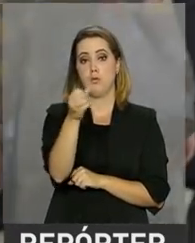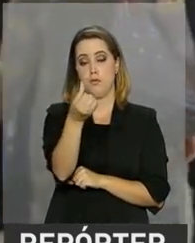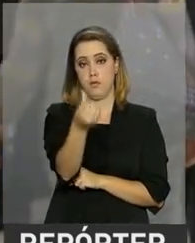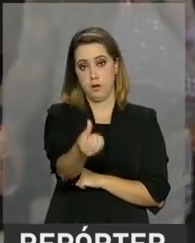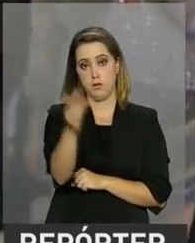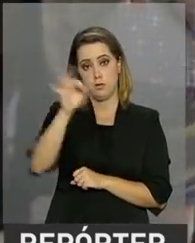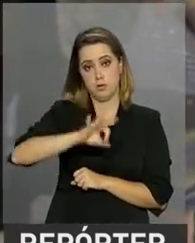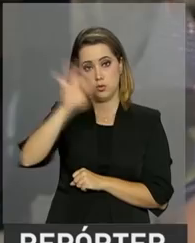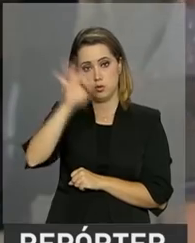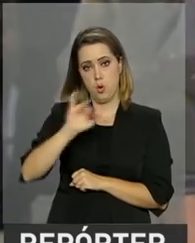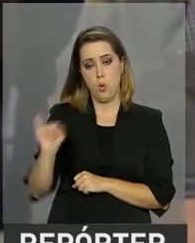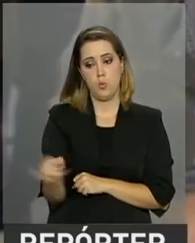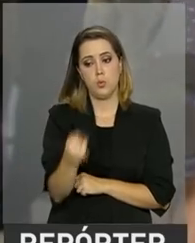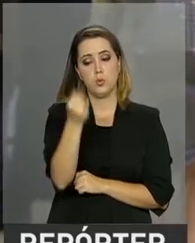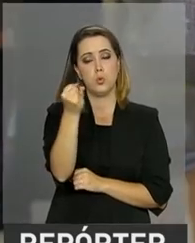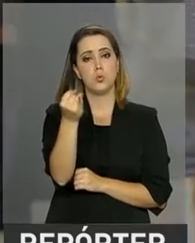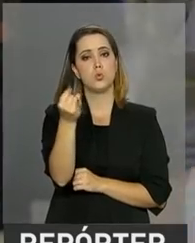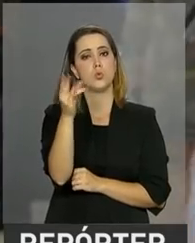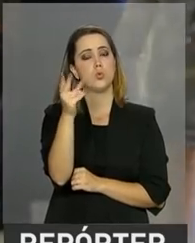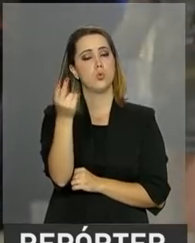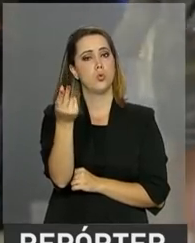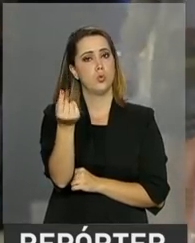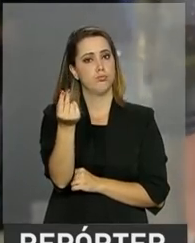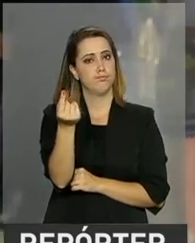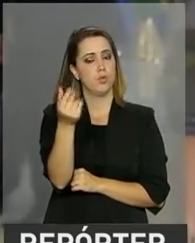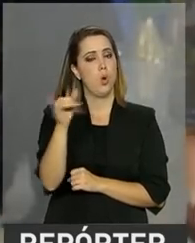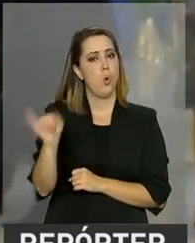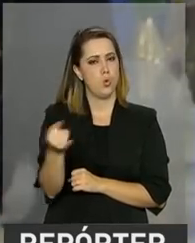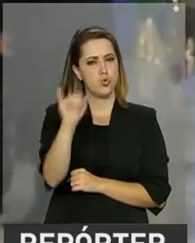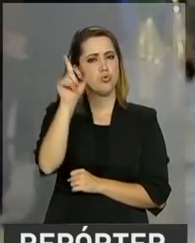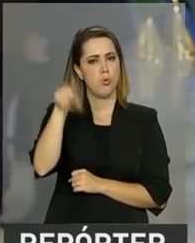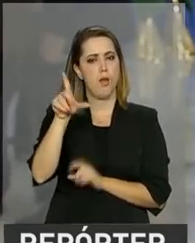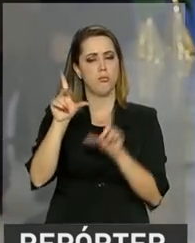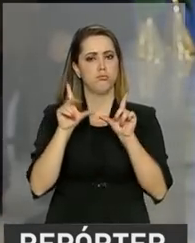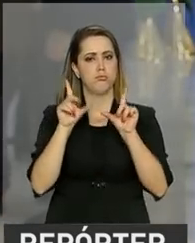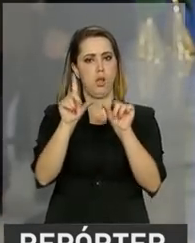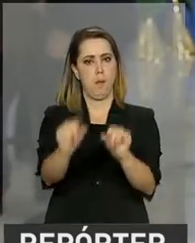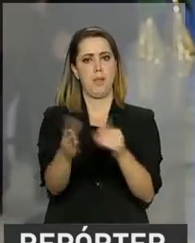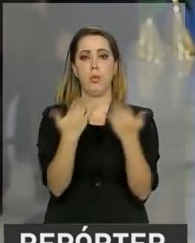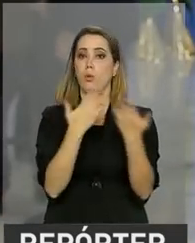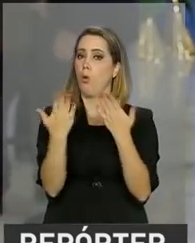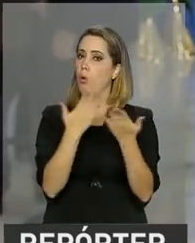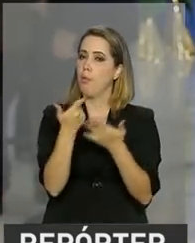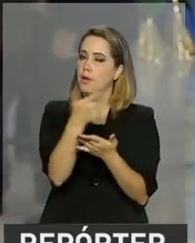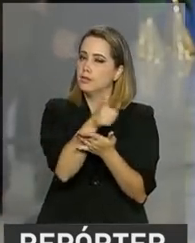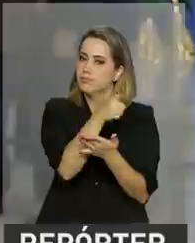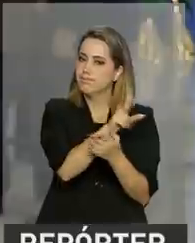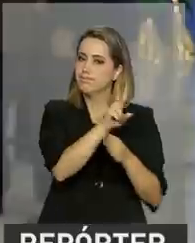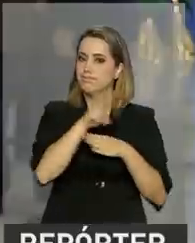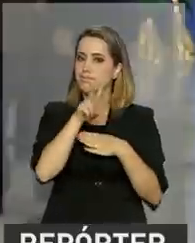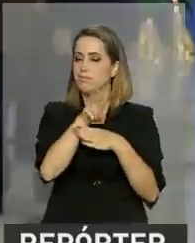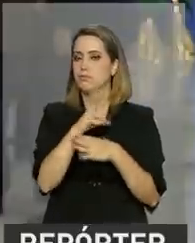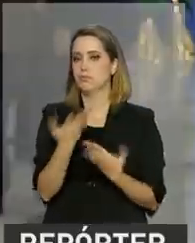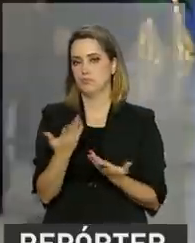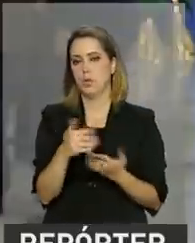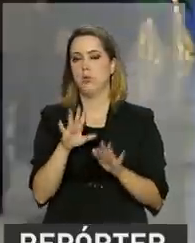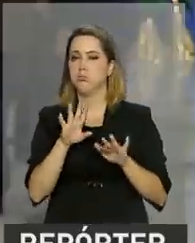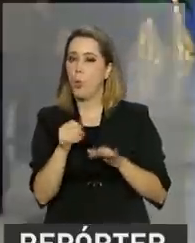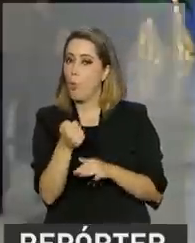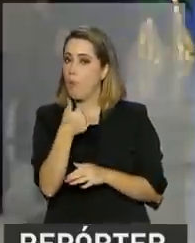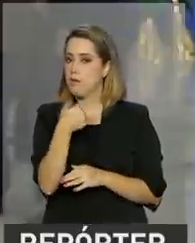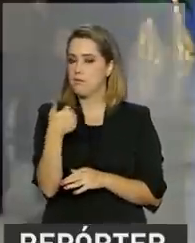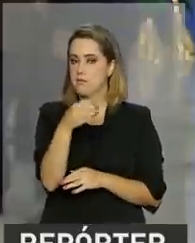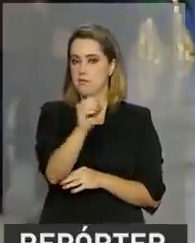8,16%. Os juros são menores do que aqueles praticados no mercado nessa modalidade de financiamento, que giram em torno de